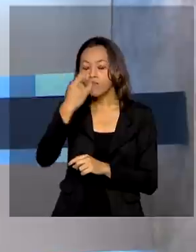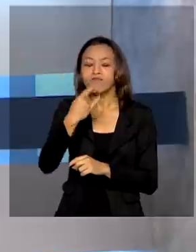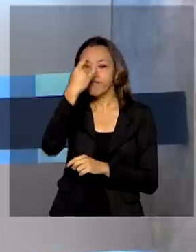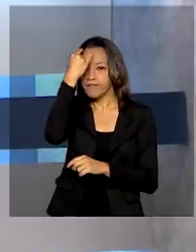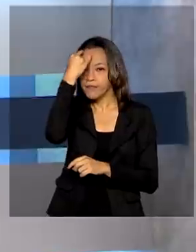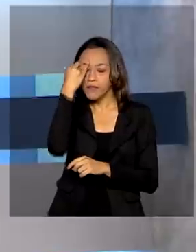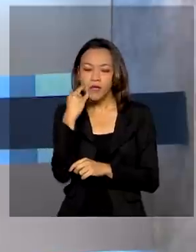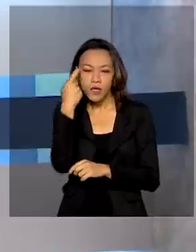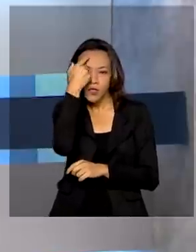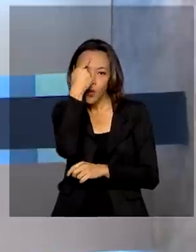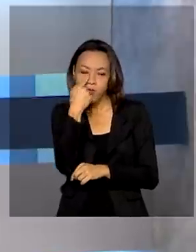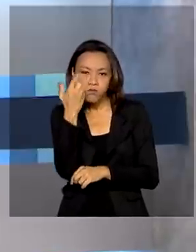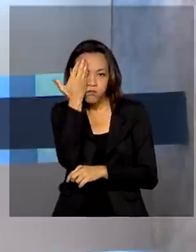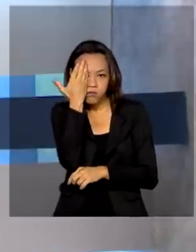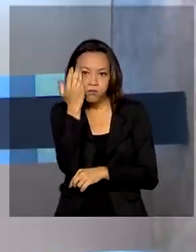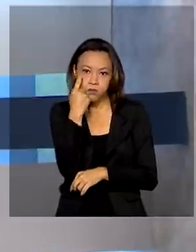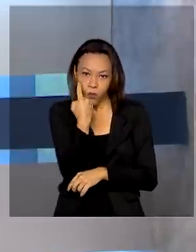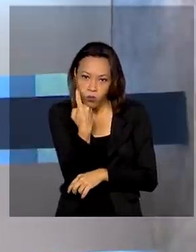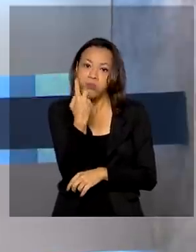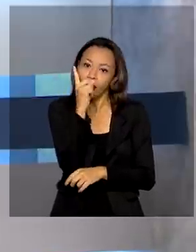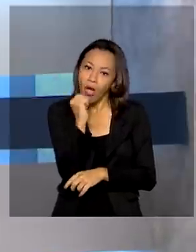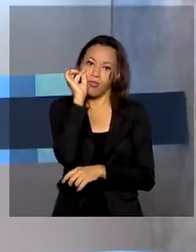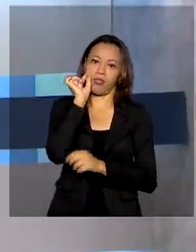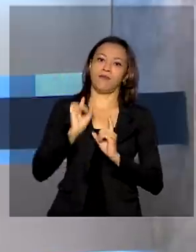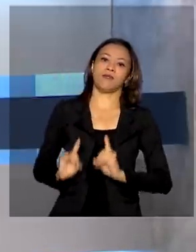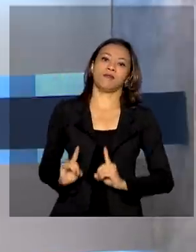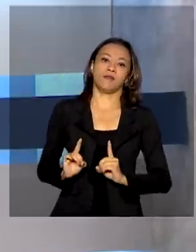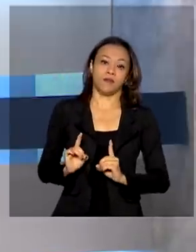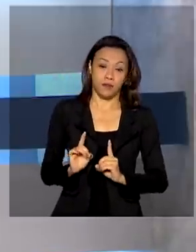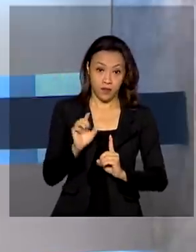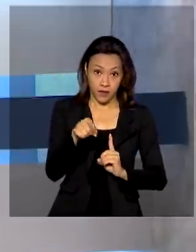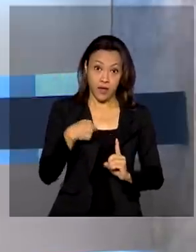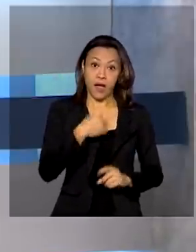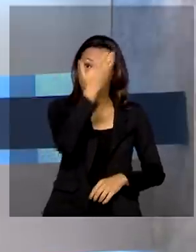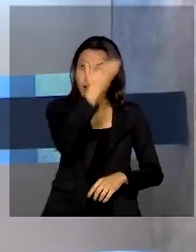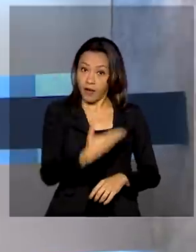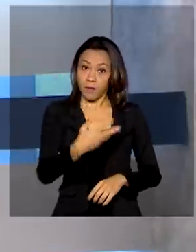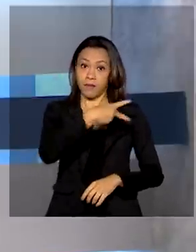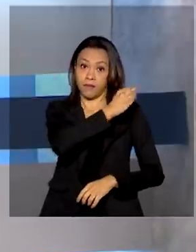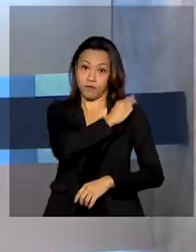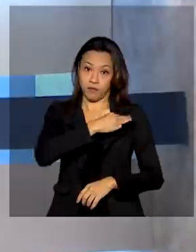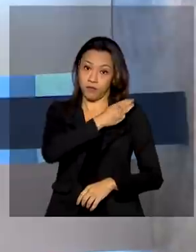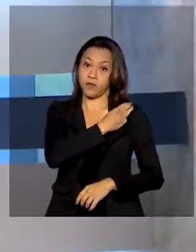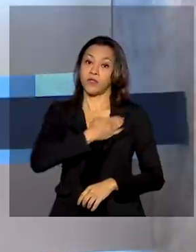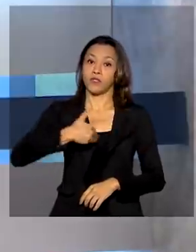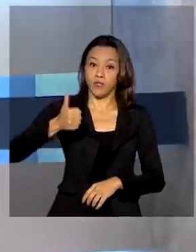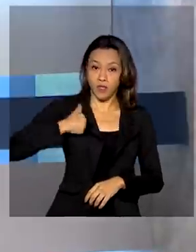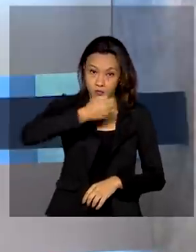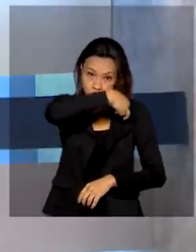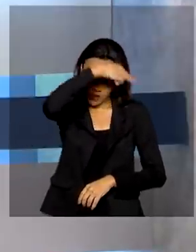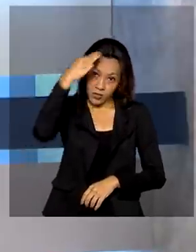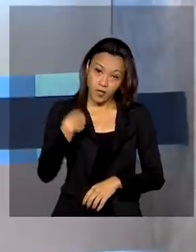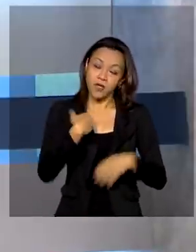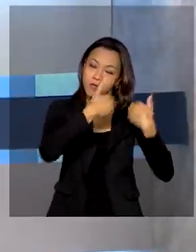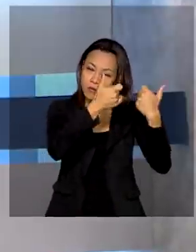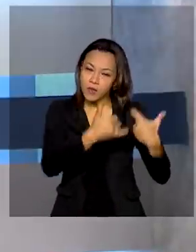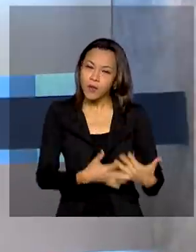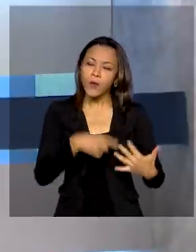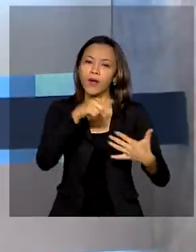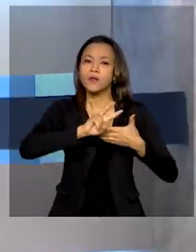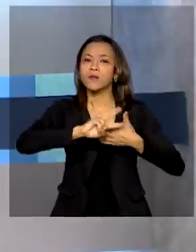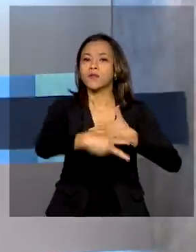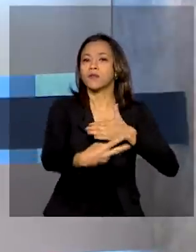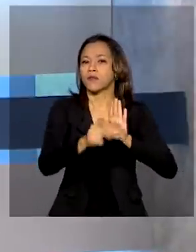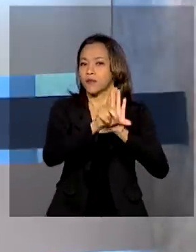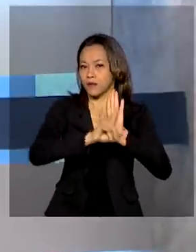deficiência para todos os efeitos legais a primeira dama Michelle bolsonaro participou da cerimônia e falou sobre o impacto